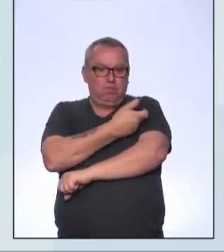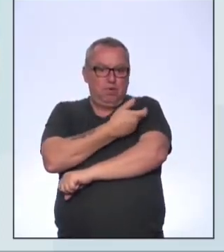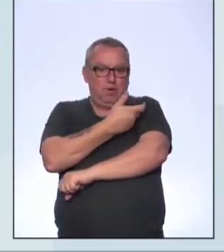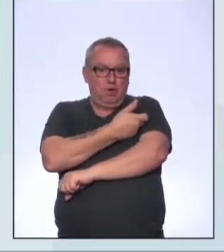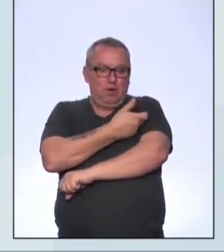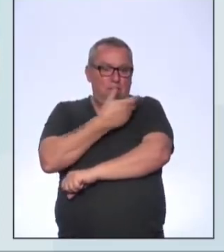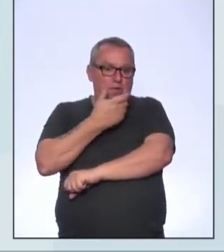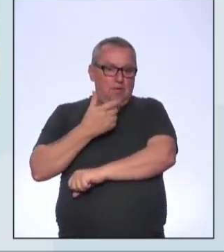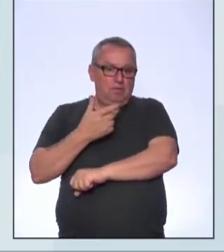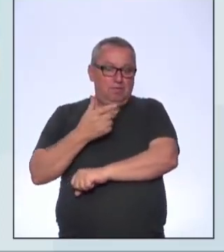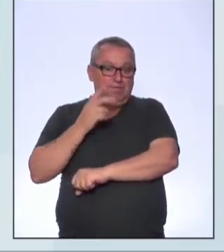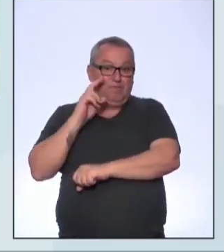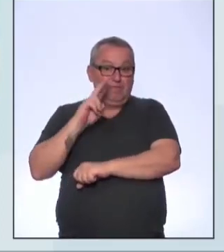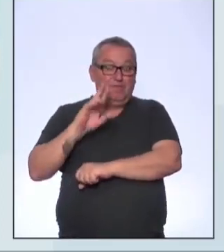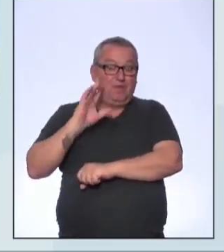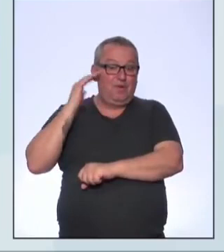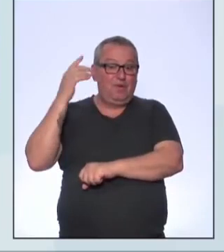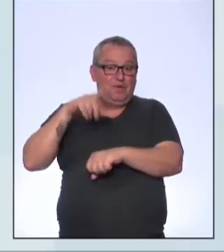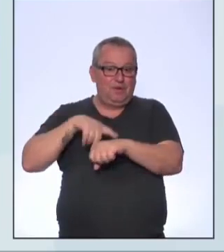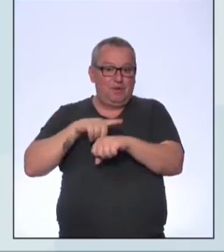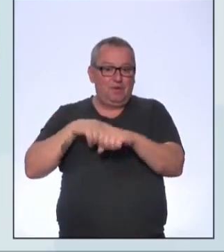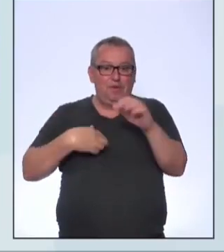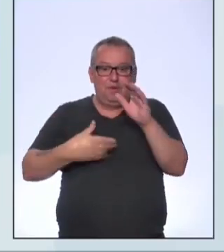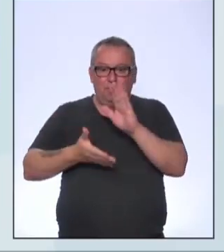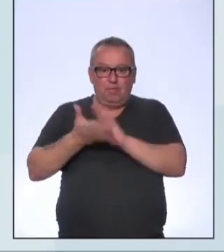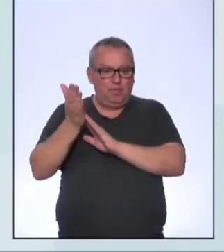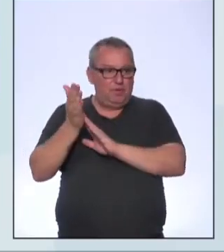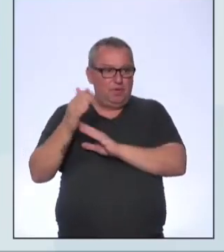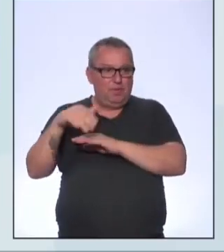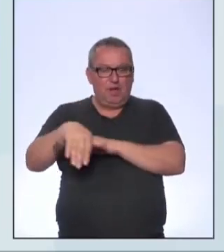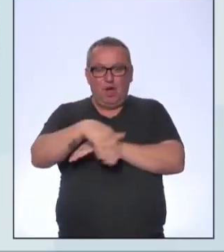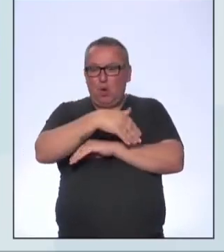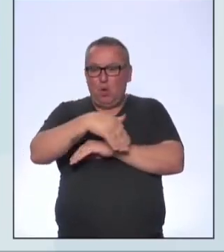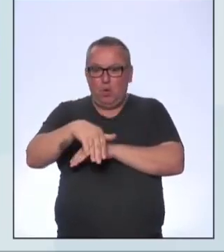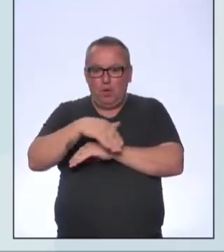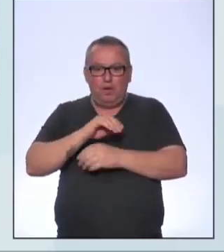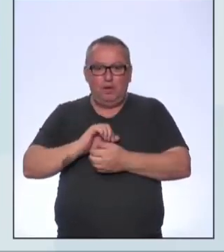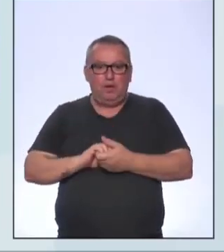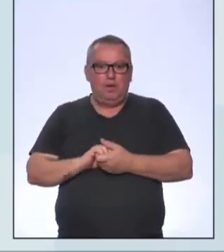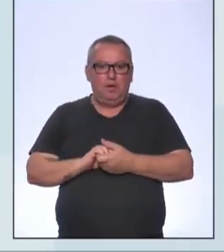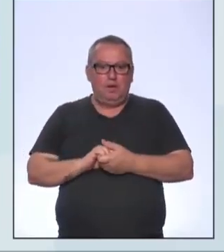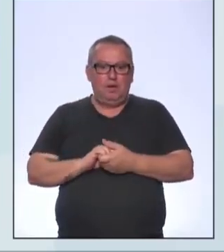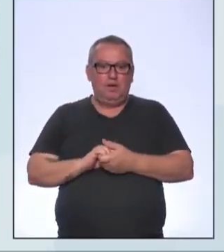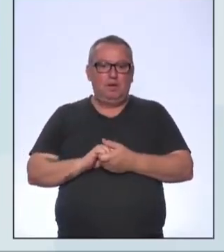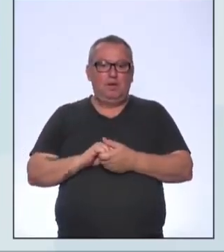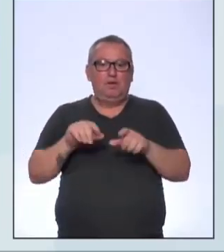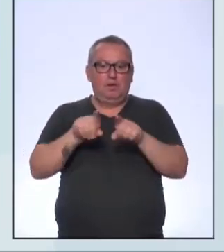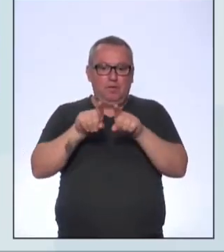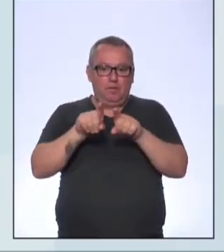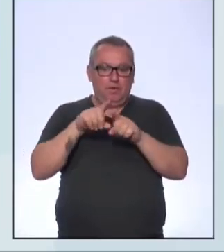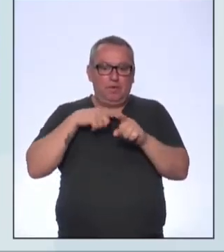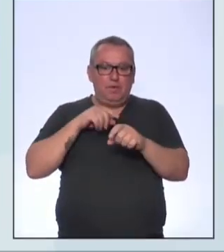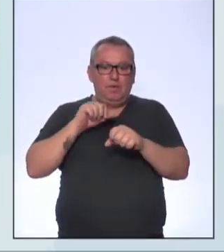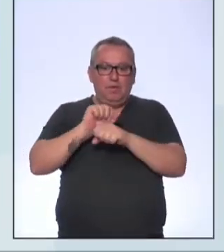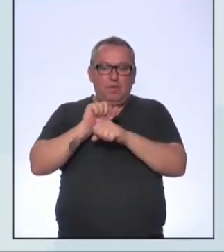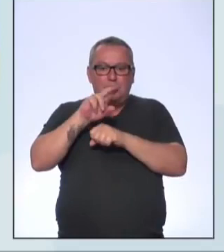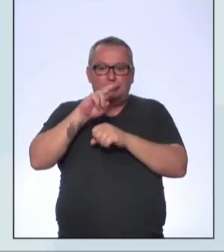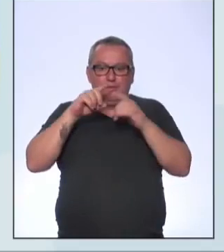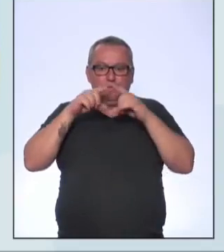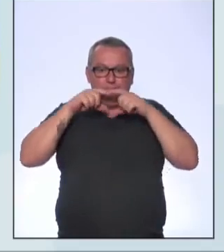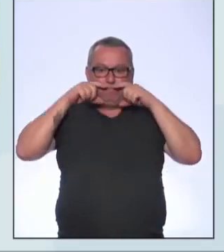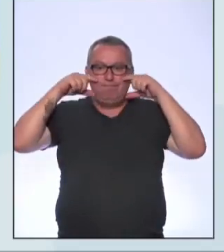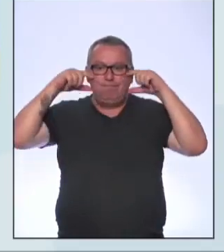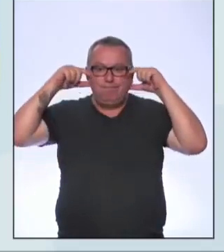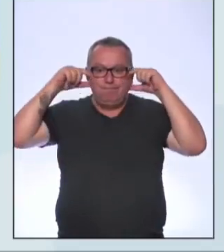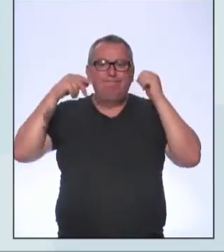hora que isso aconteça para nós sairmos às ruas. De uma vacina, né? Uma vacina e também pararmos de usar as máscaras, né?